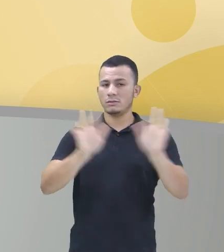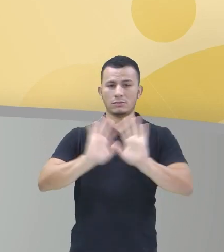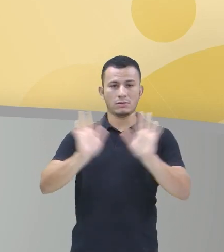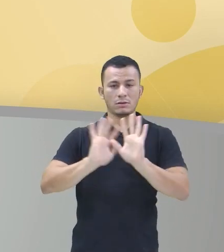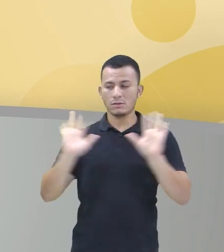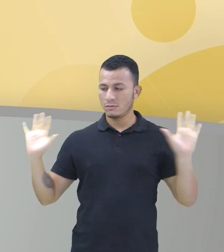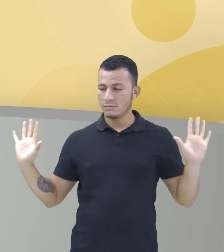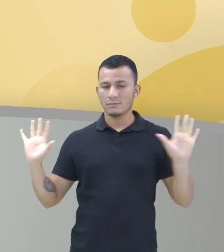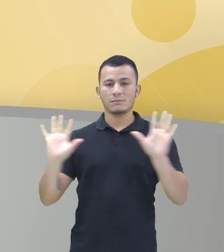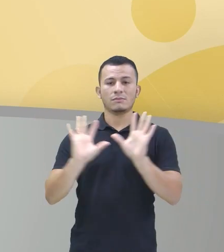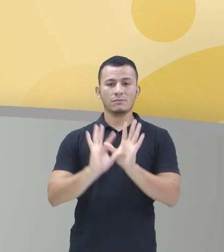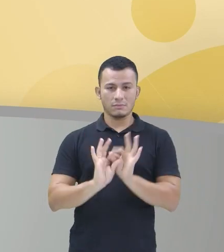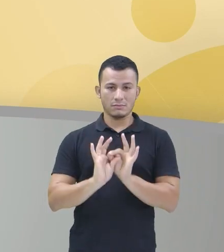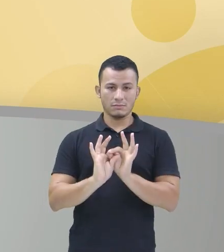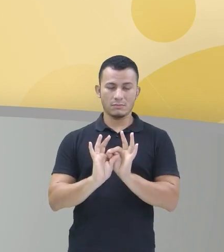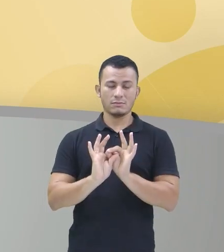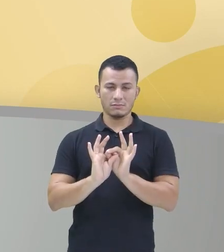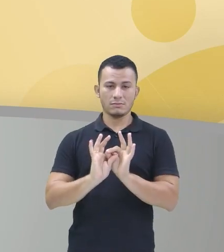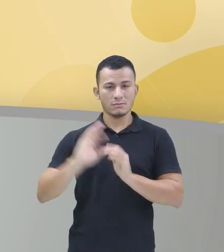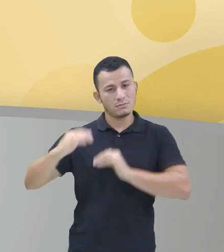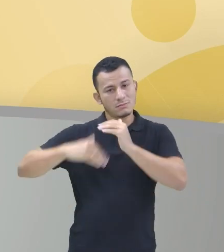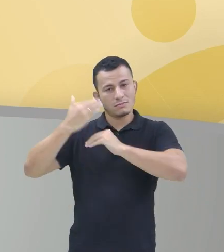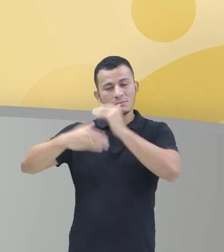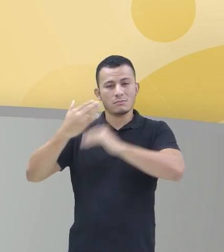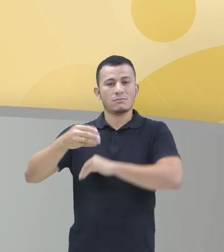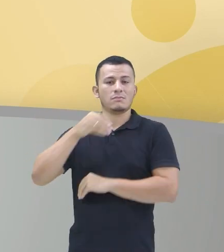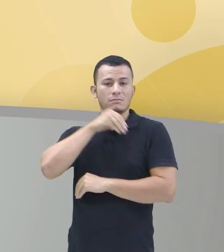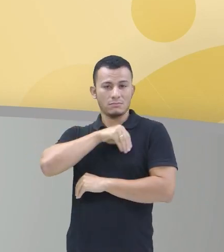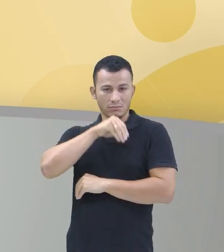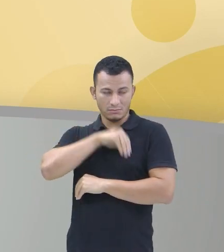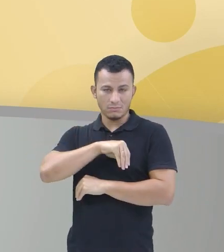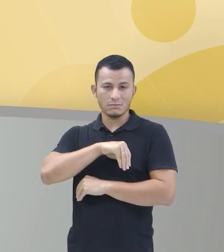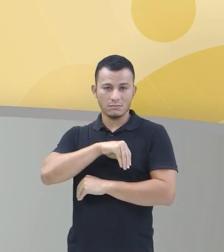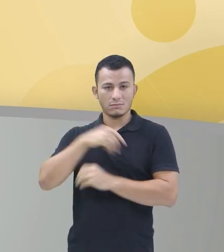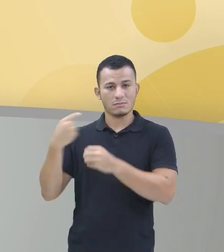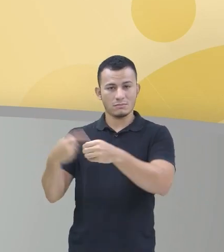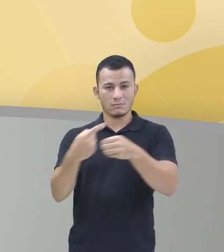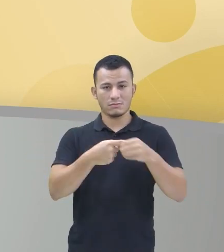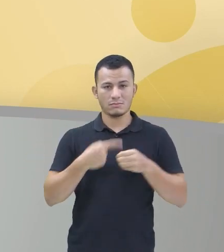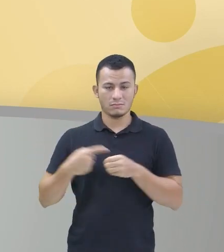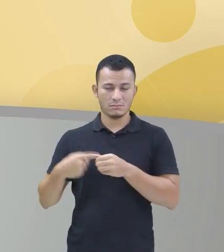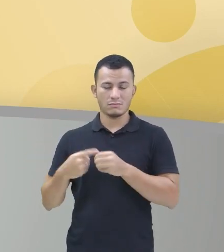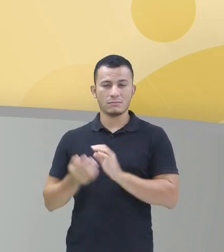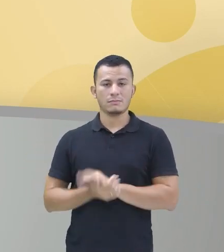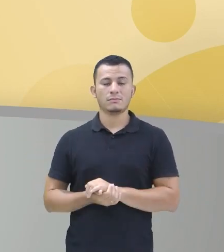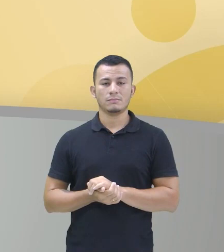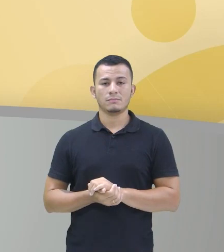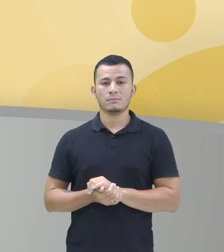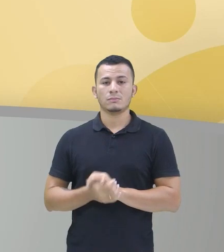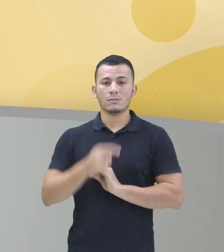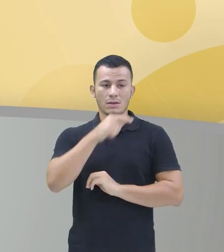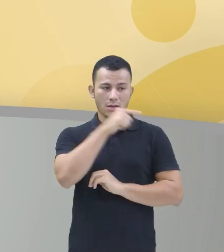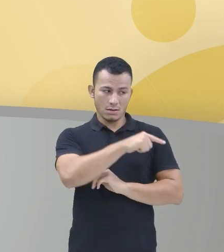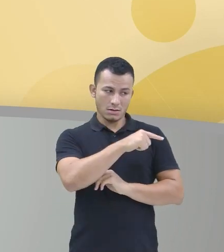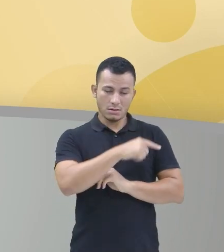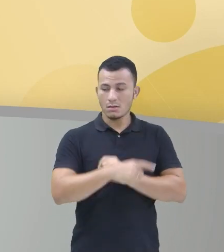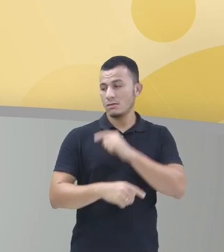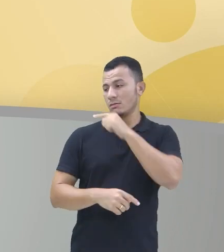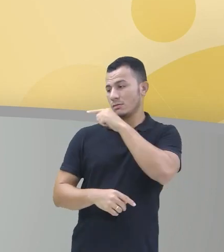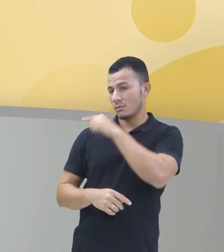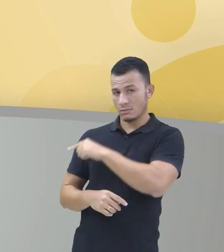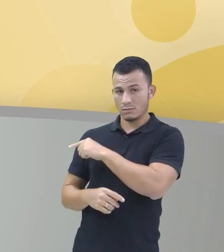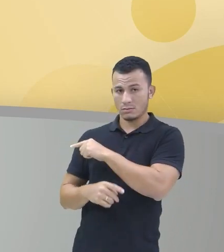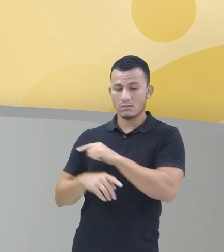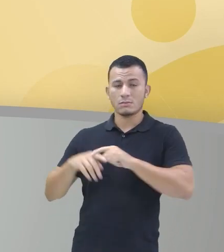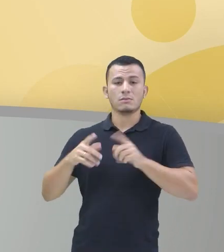pois ambas se complementam na geração de rendas de um município. A zona urbana e a zona rural